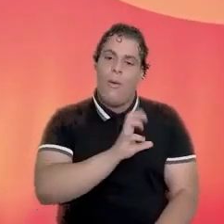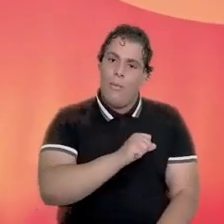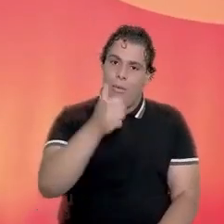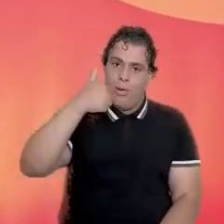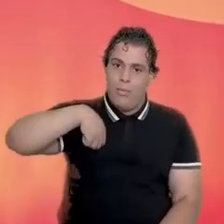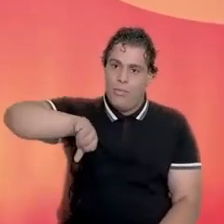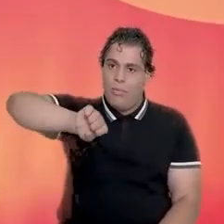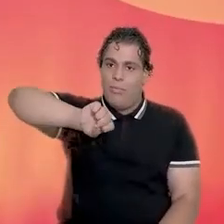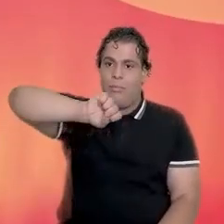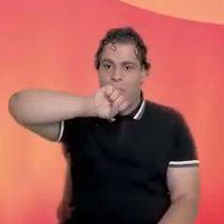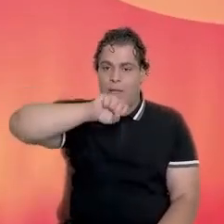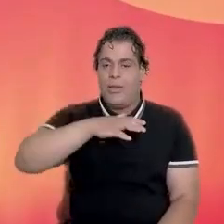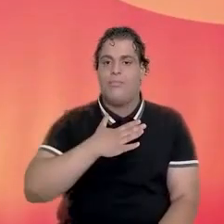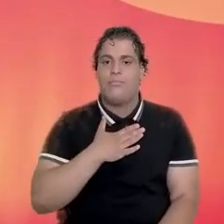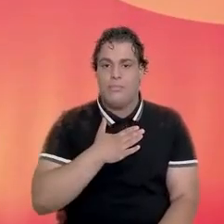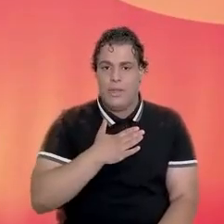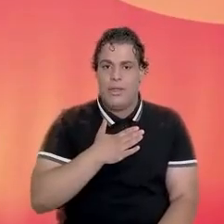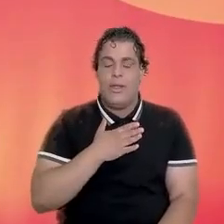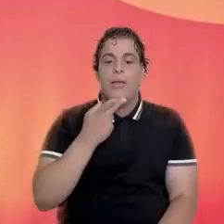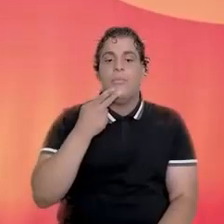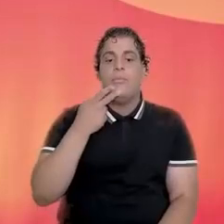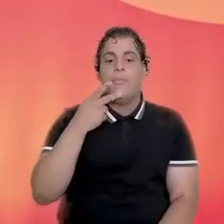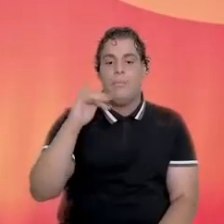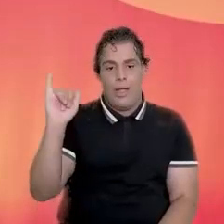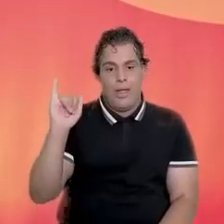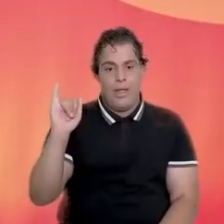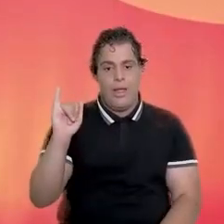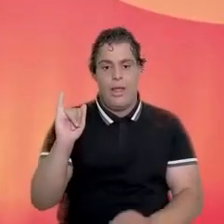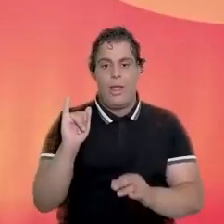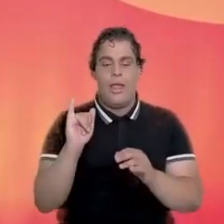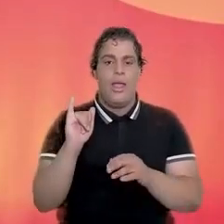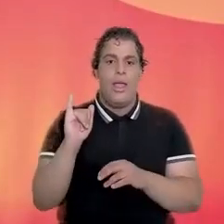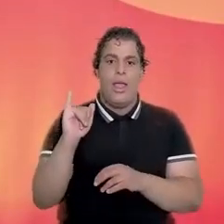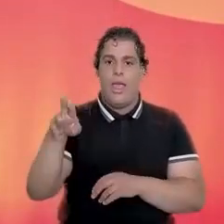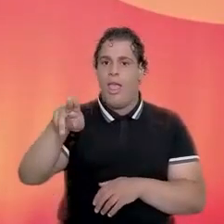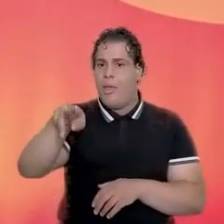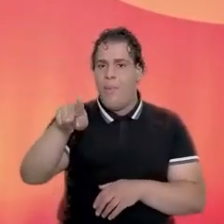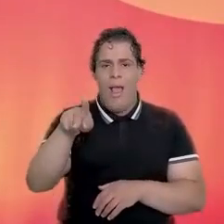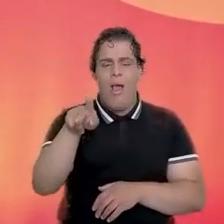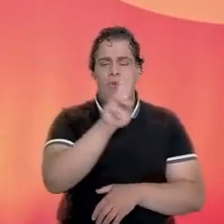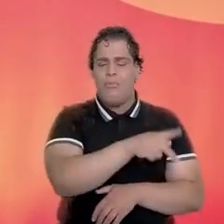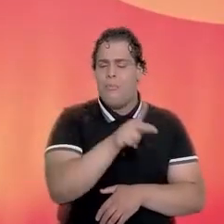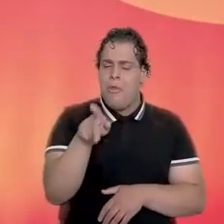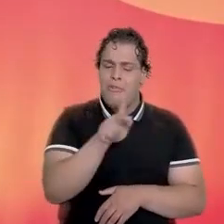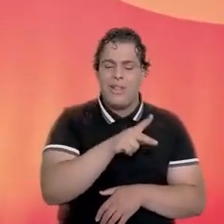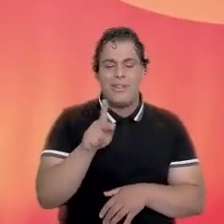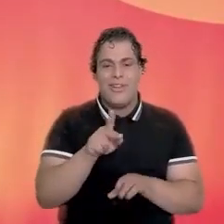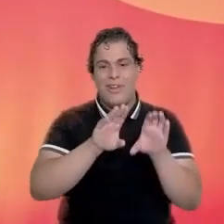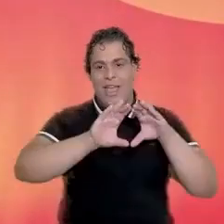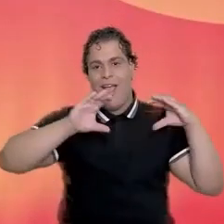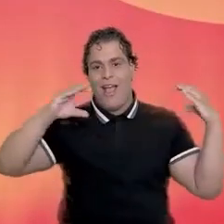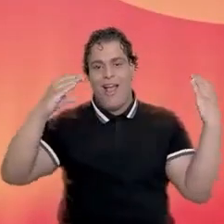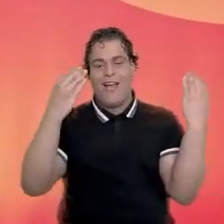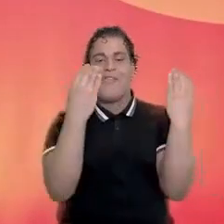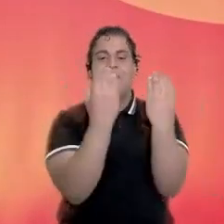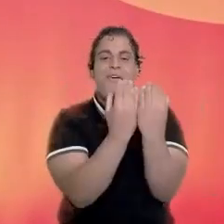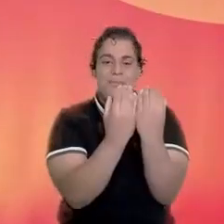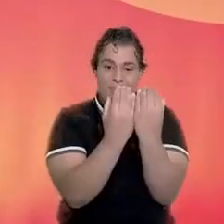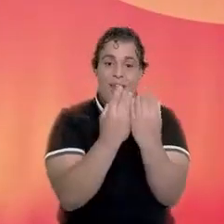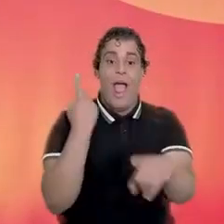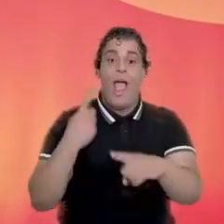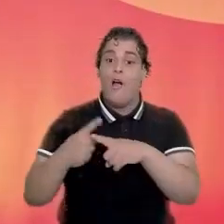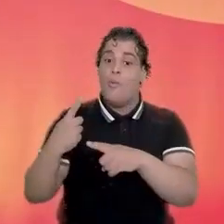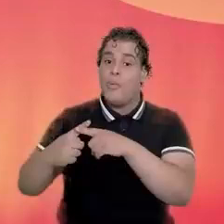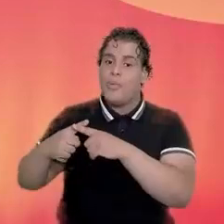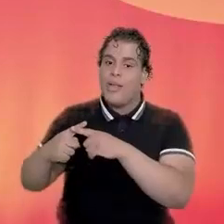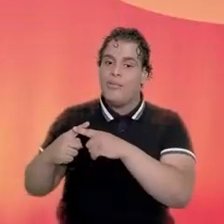Maria Marques de Jesus, meu pai, todos os irmãos, professores e a comunidade, porque o